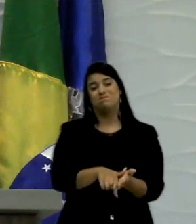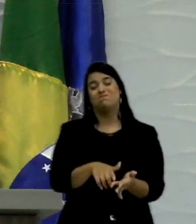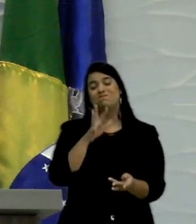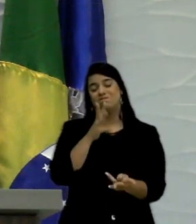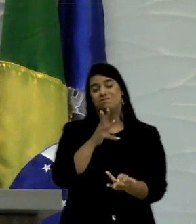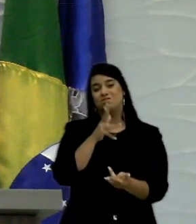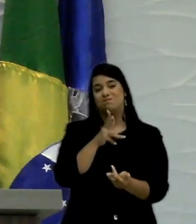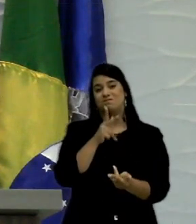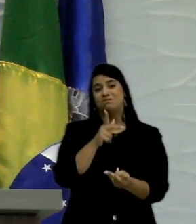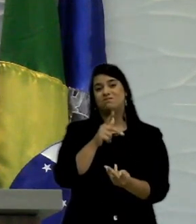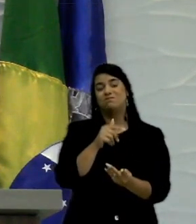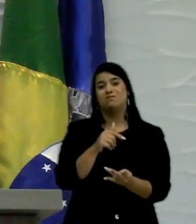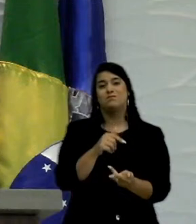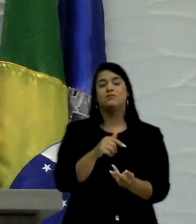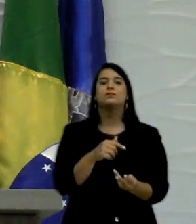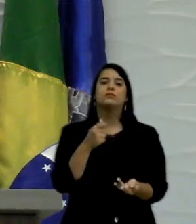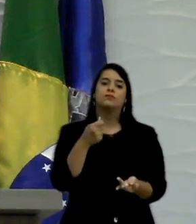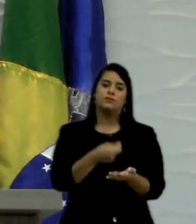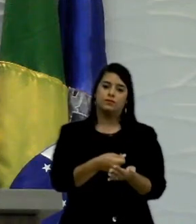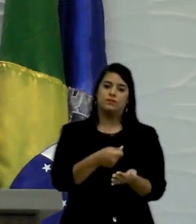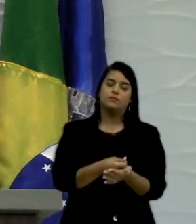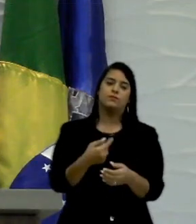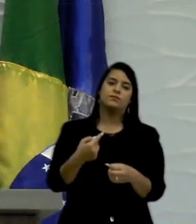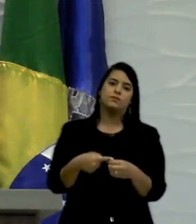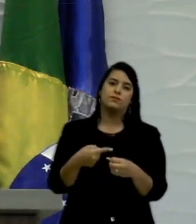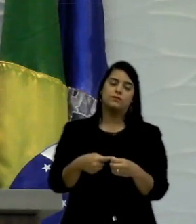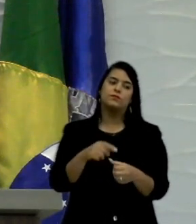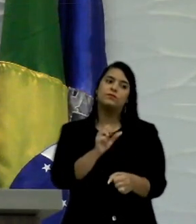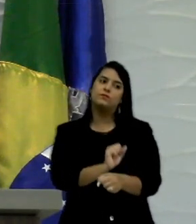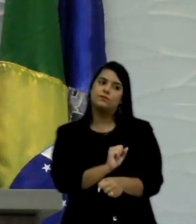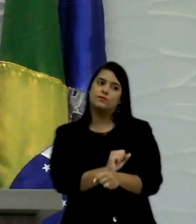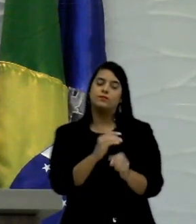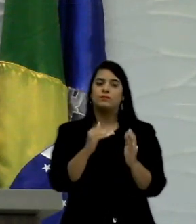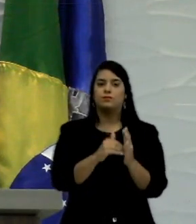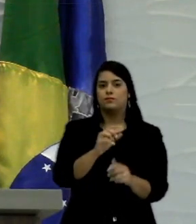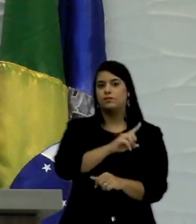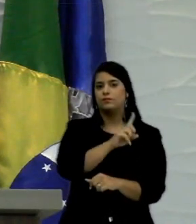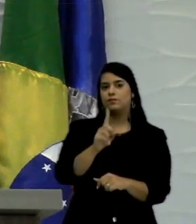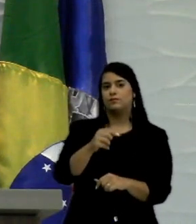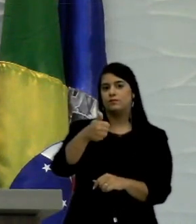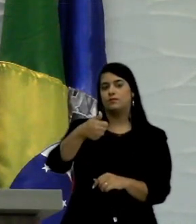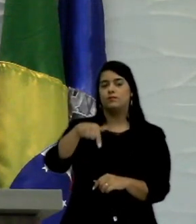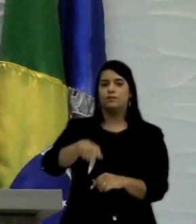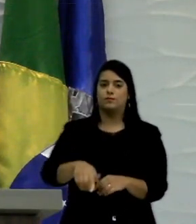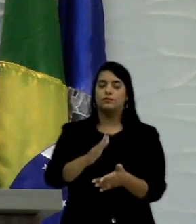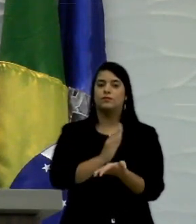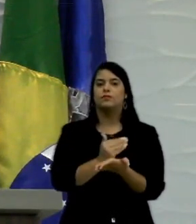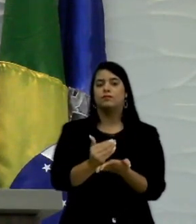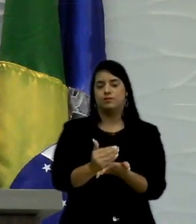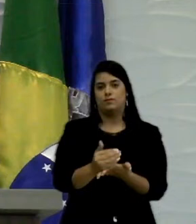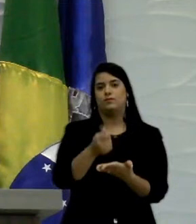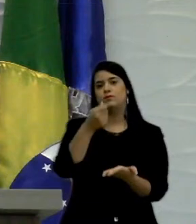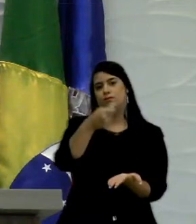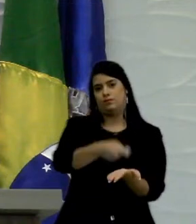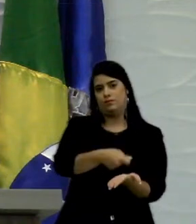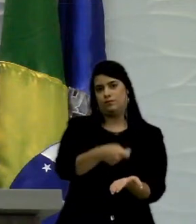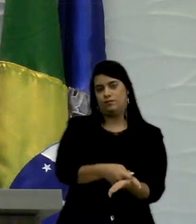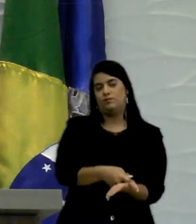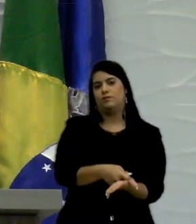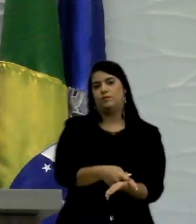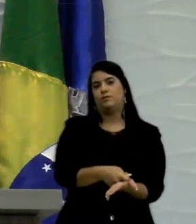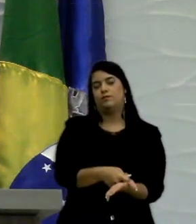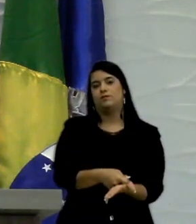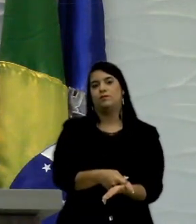forma, tem pagamento para o município. Então vamos aguardar aí até o dia 17, que é quando começa o pagamento do Bolsa Família,